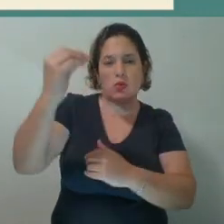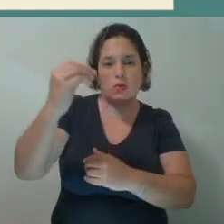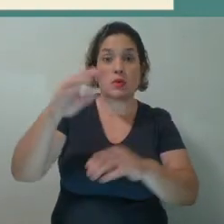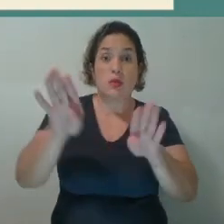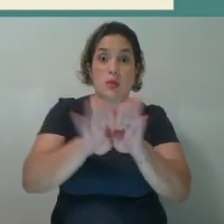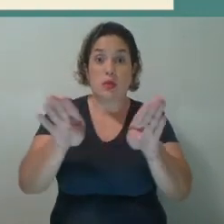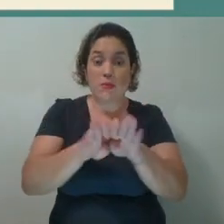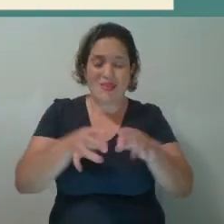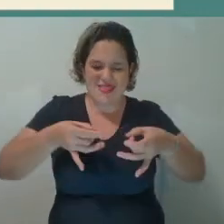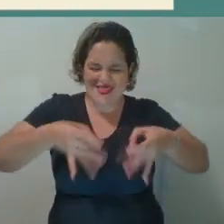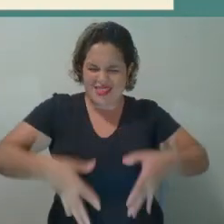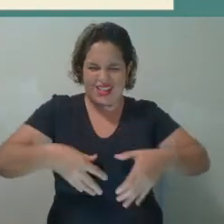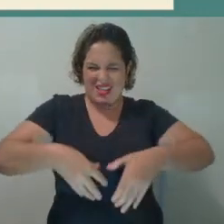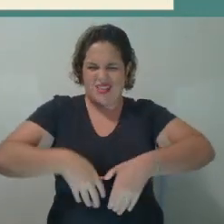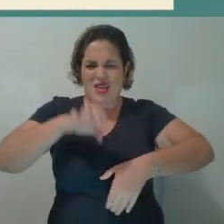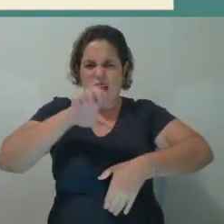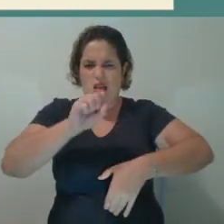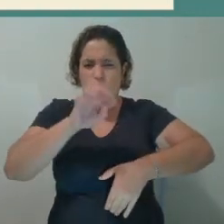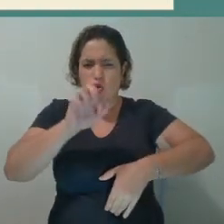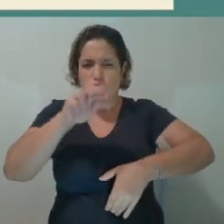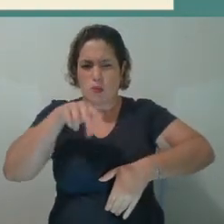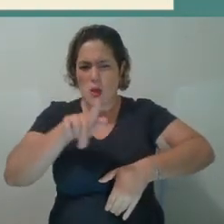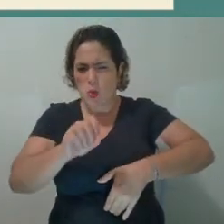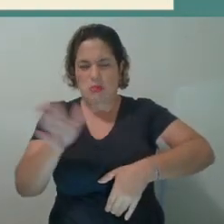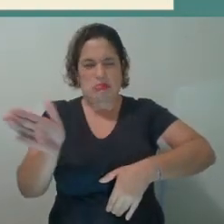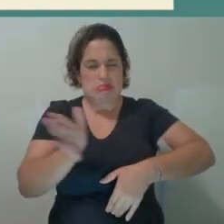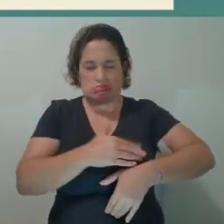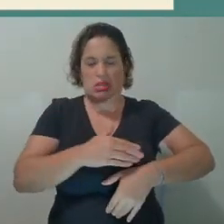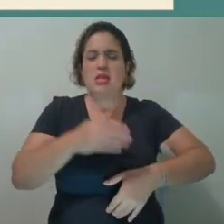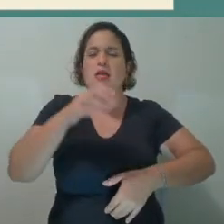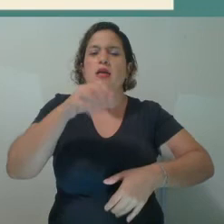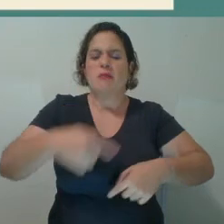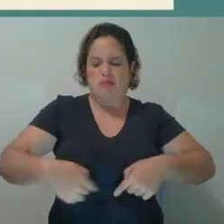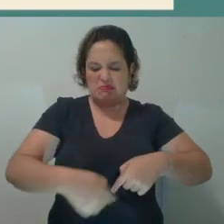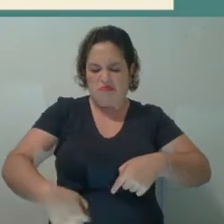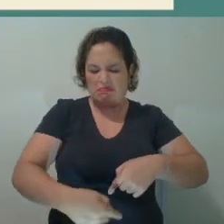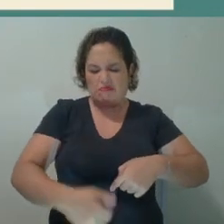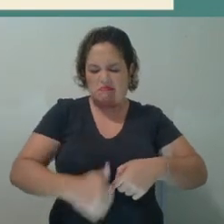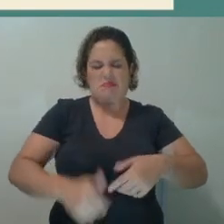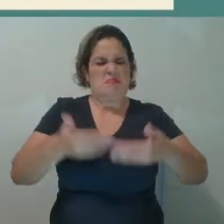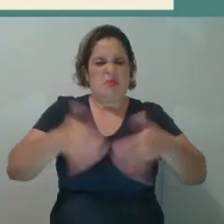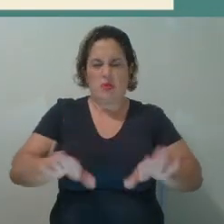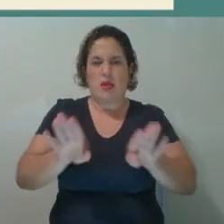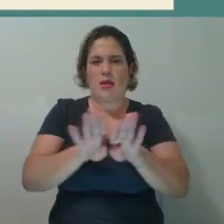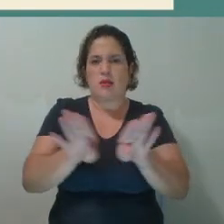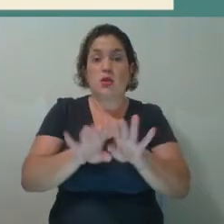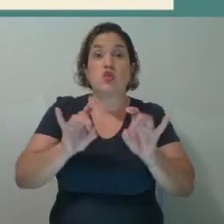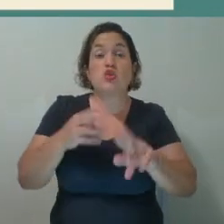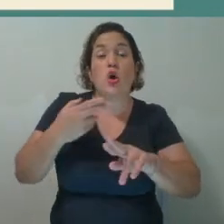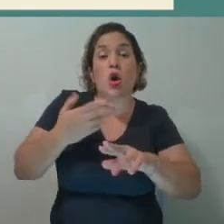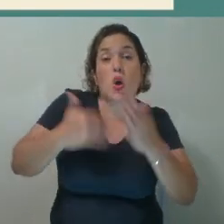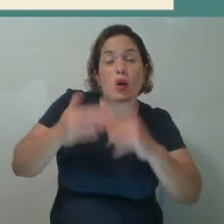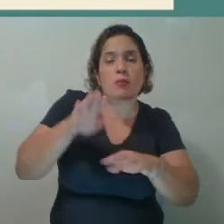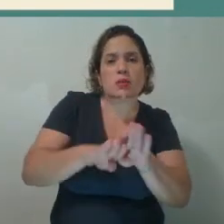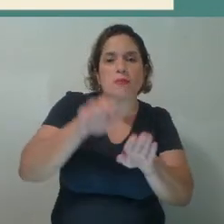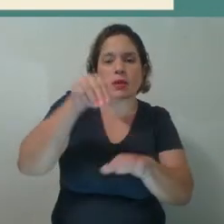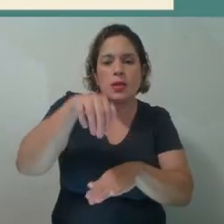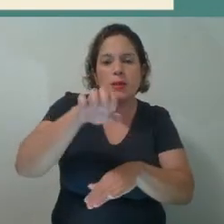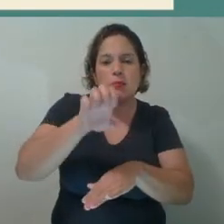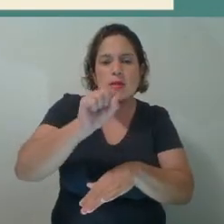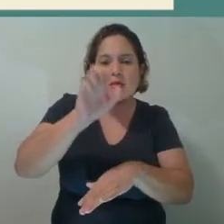Eles costumam deixar o estômago e o intestino intacto e da parte digestória se alimentar apenas do mesentério, que é um tecido